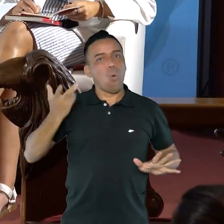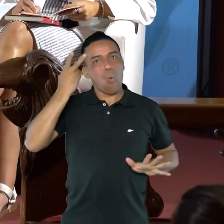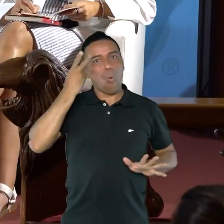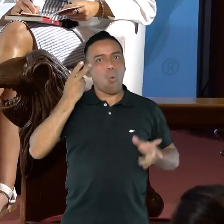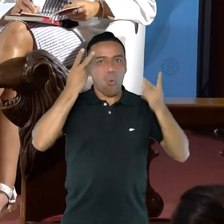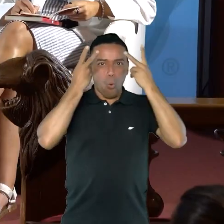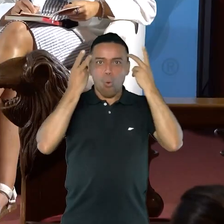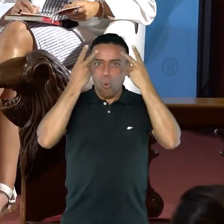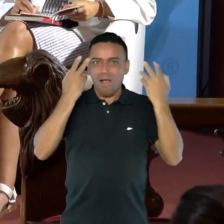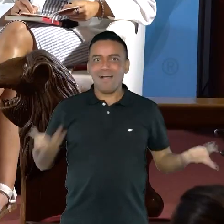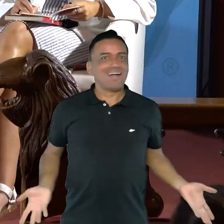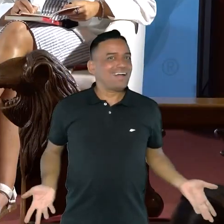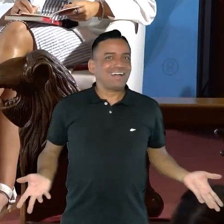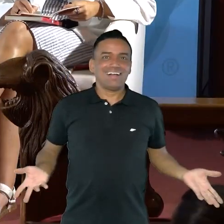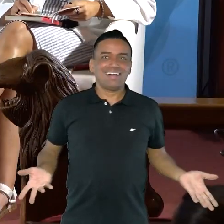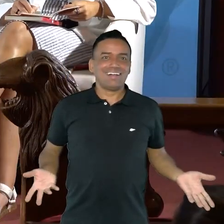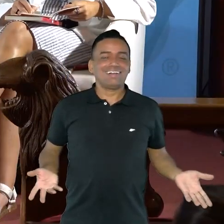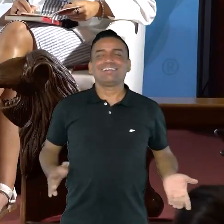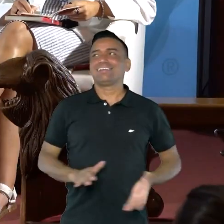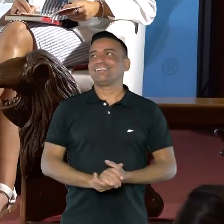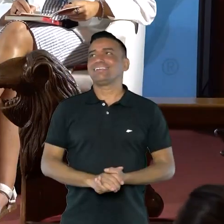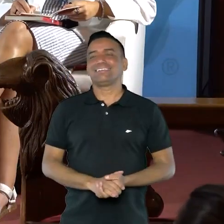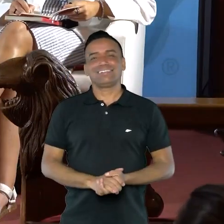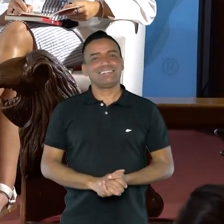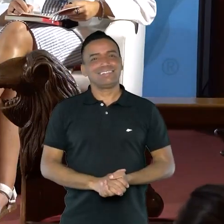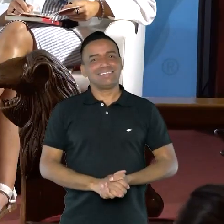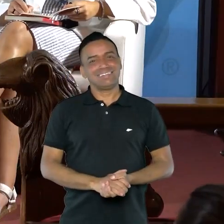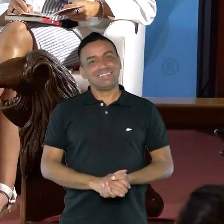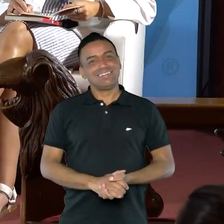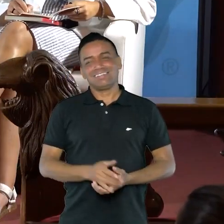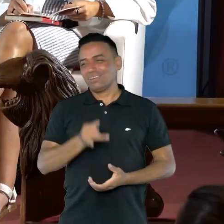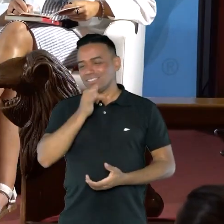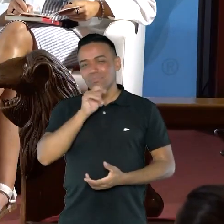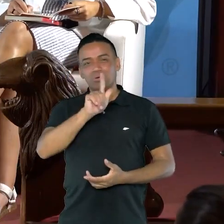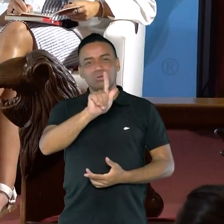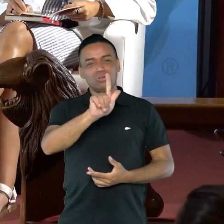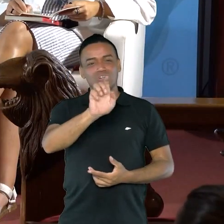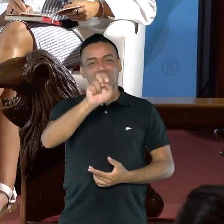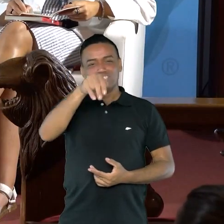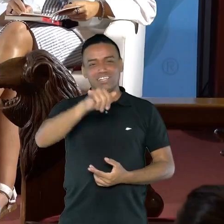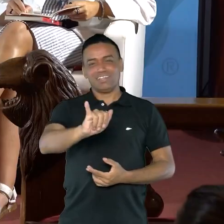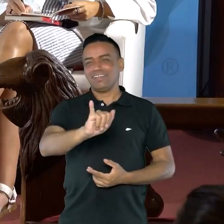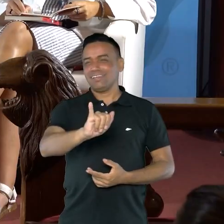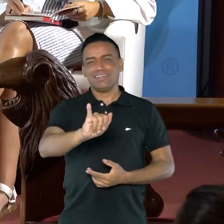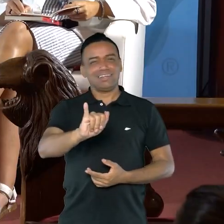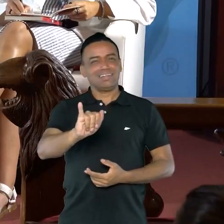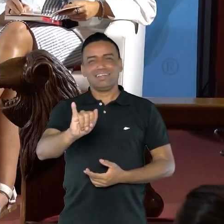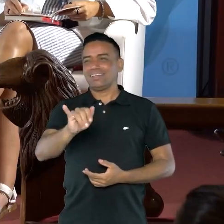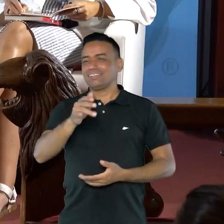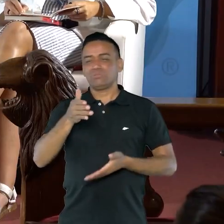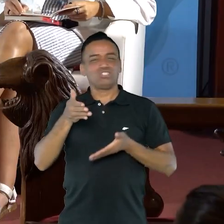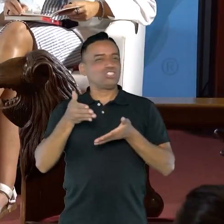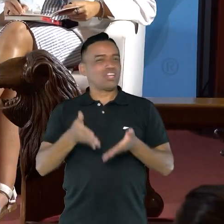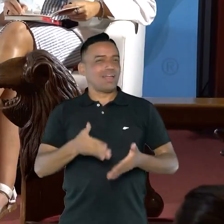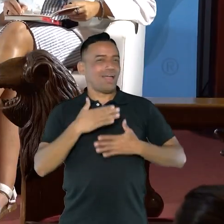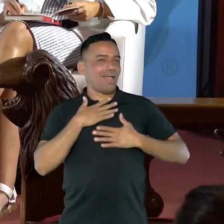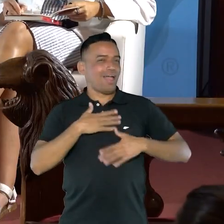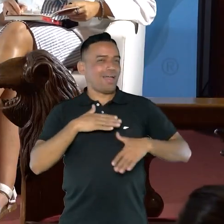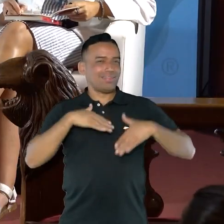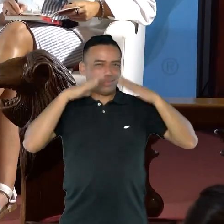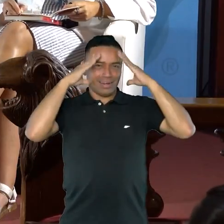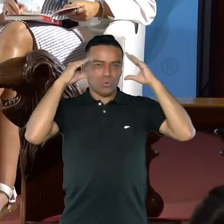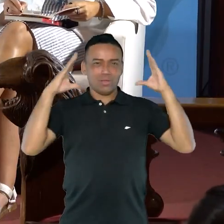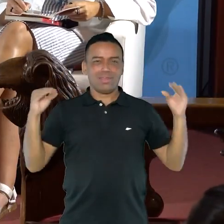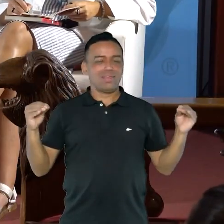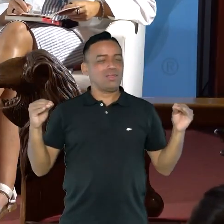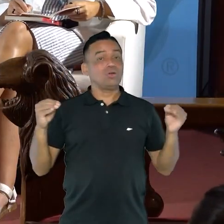mesma autora escreve assim, né? A nossa Geni escreve em Chegue de mansinho, olha só.